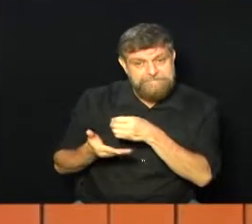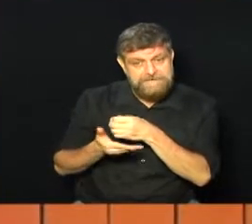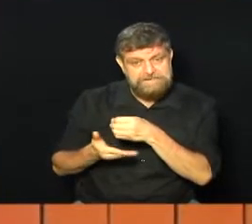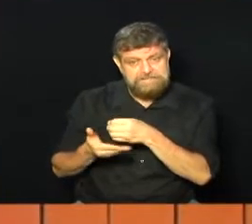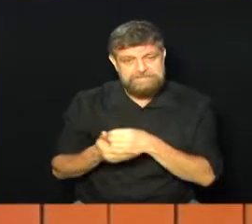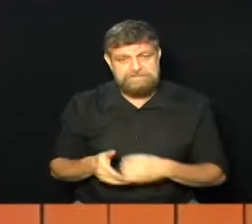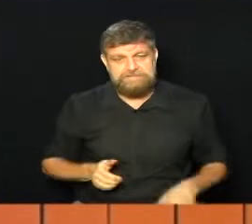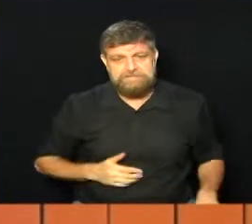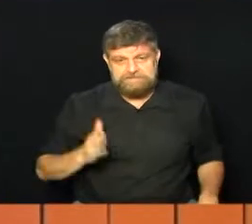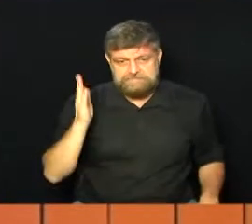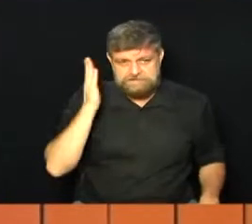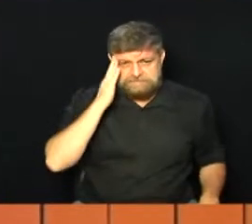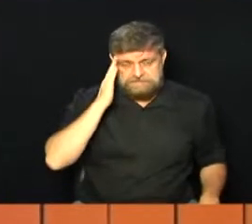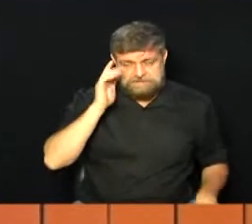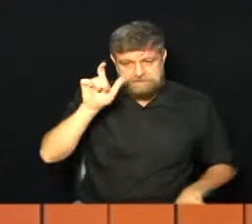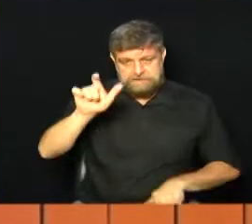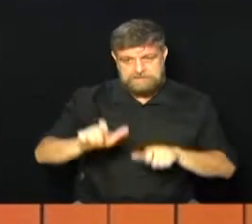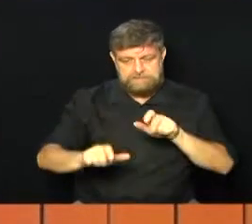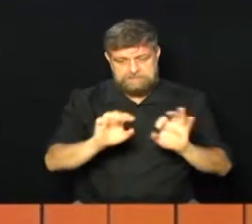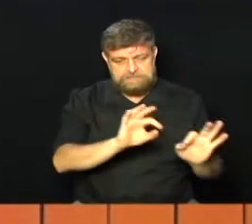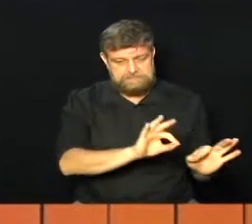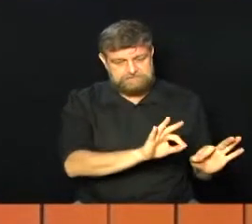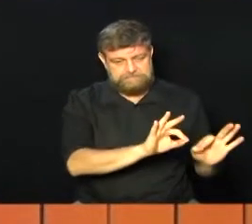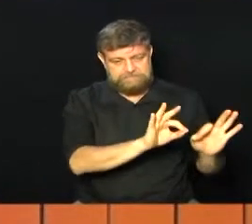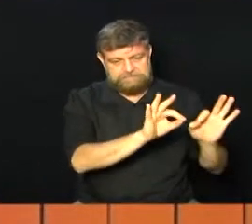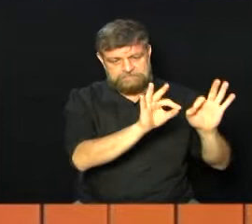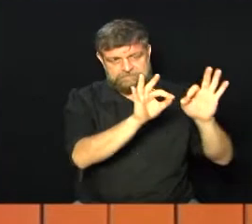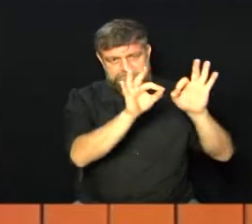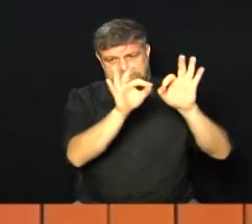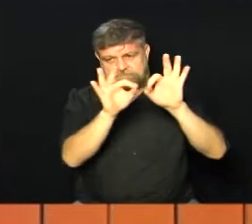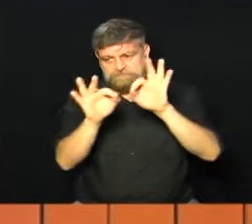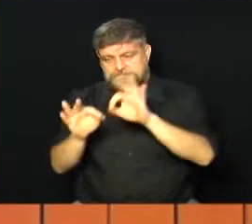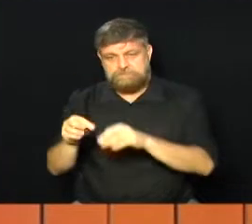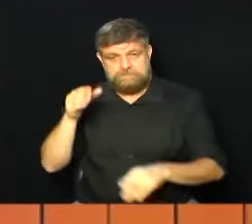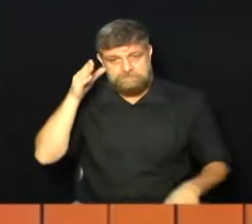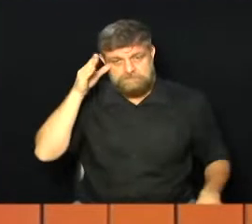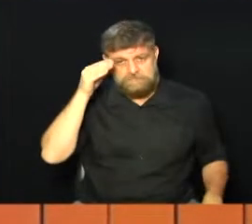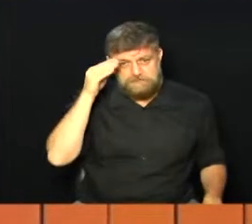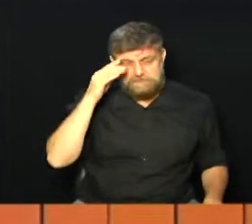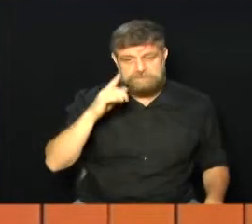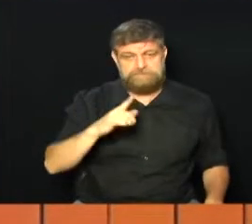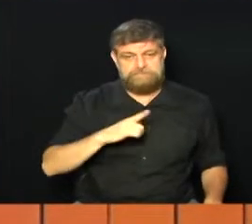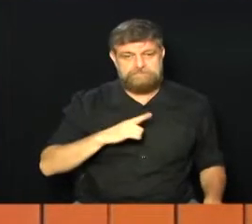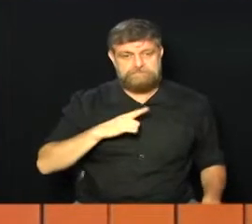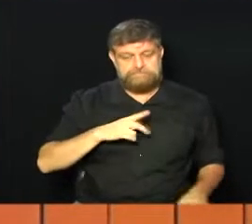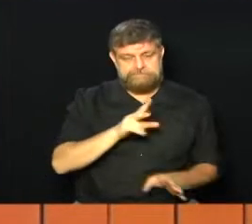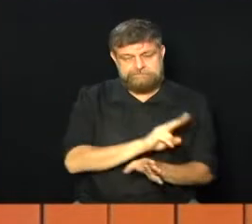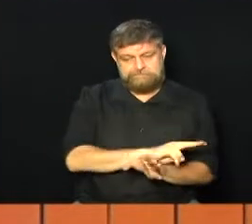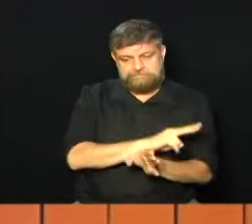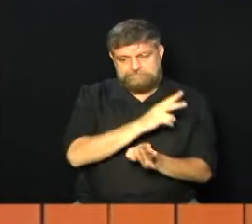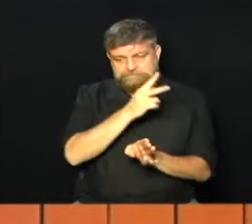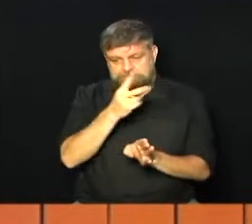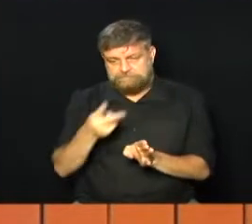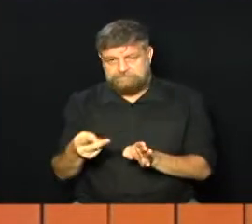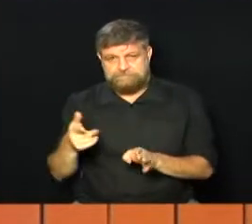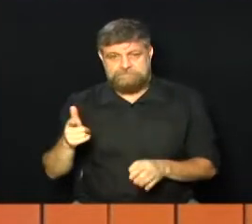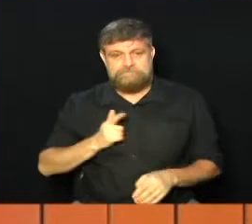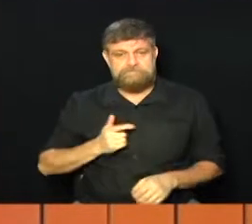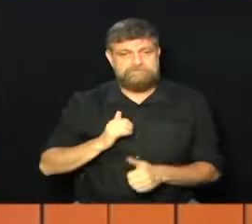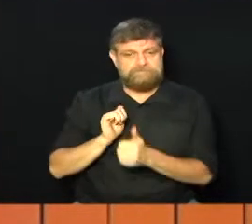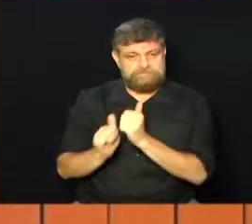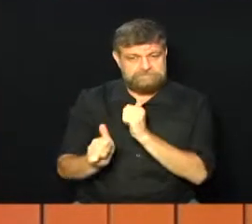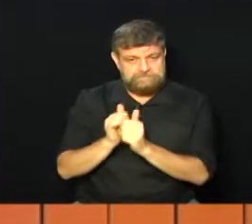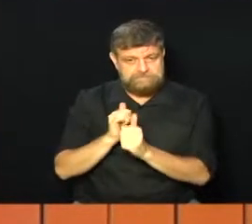quem está nos acompanhando, né, tem curiosidade sobre essa transição para os atletas ao futebol,